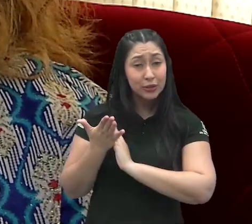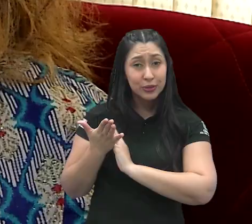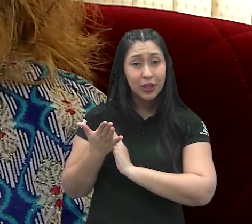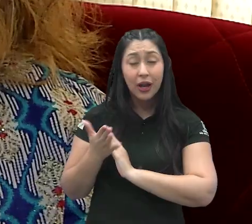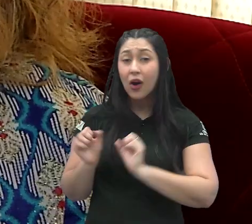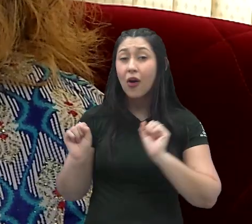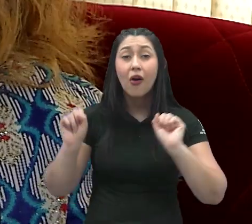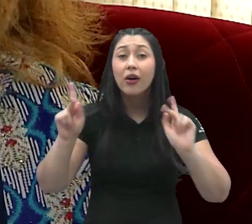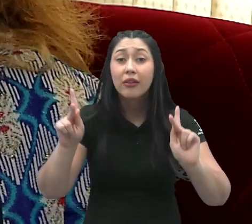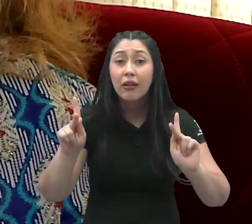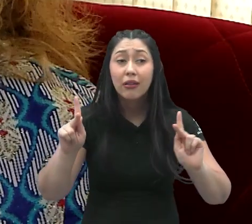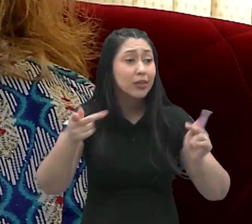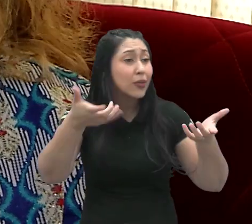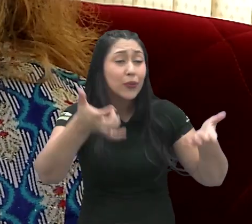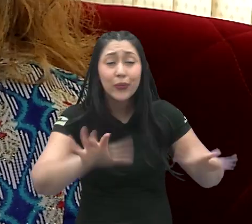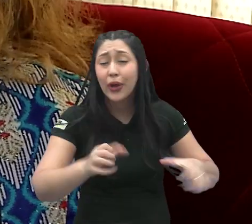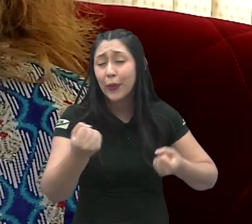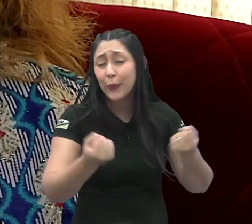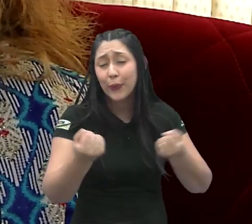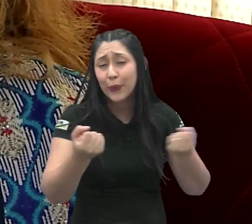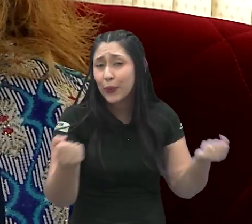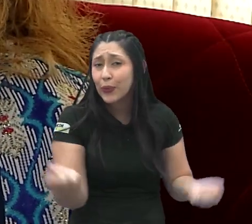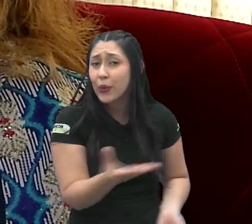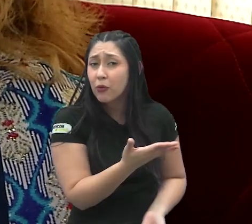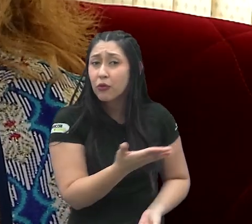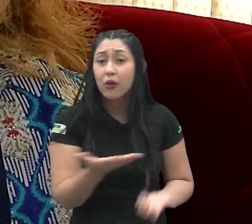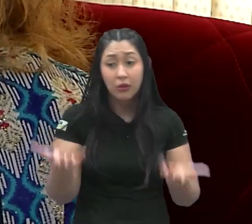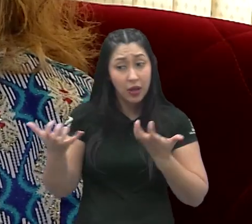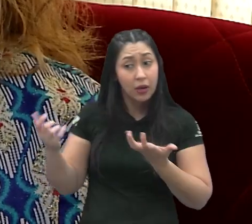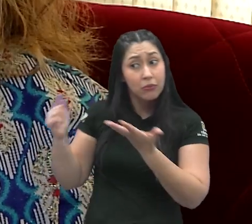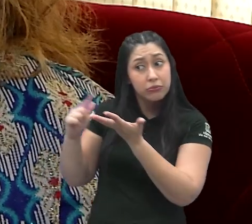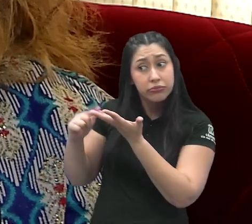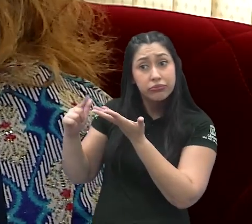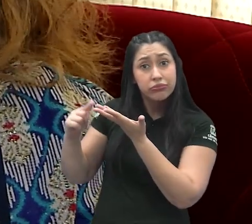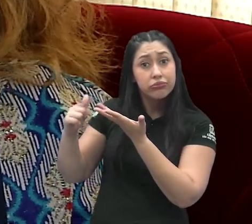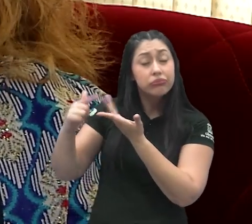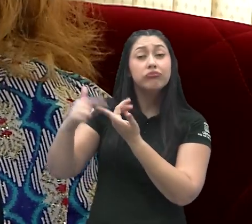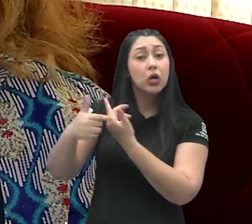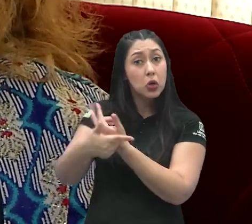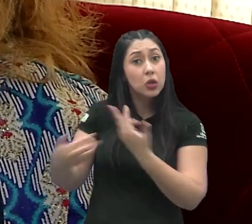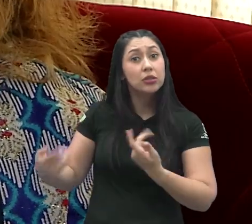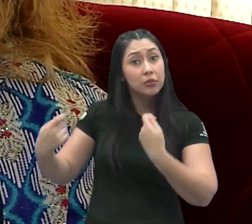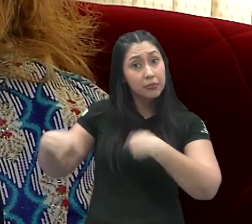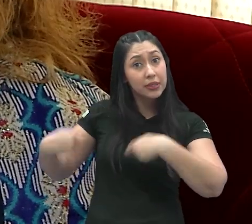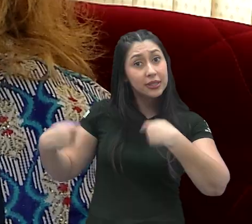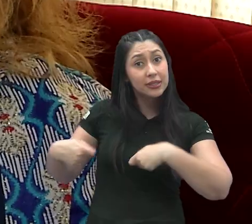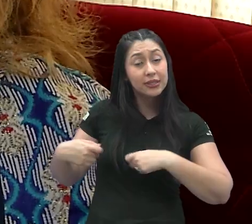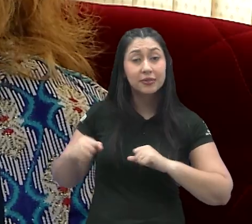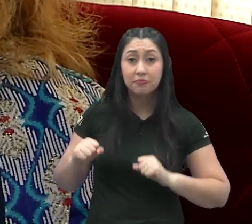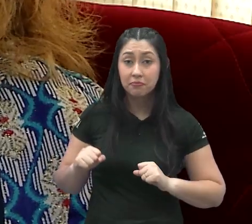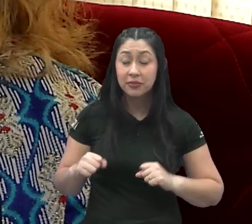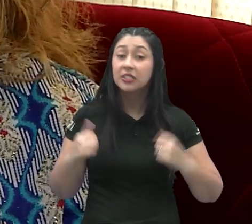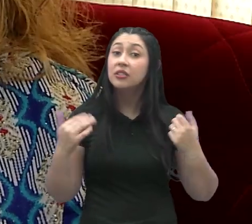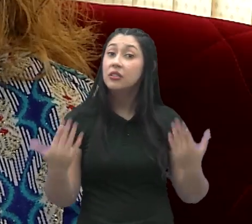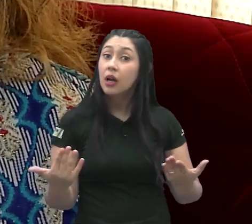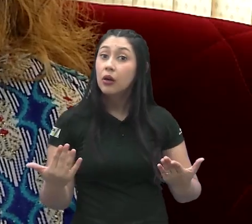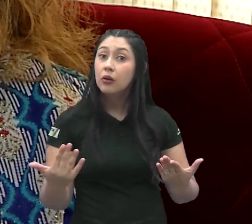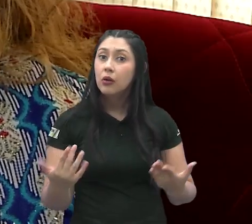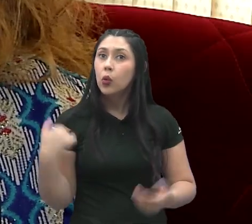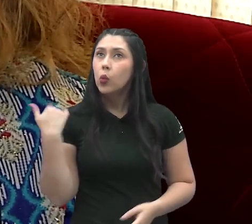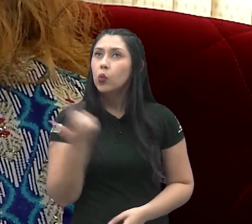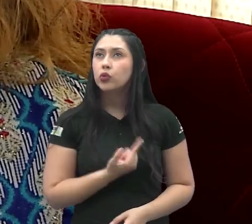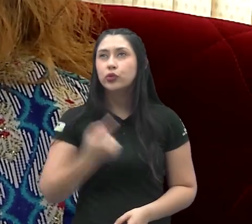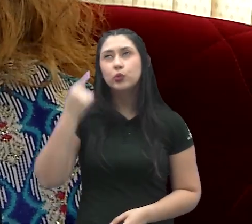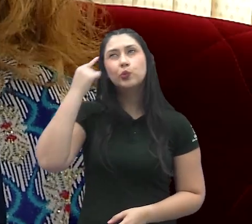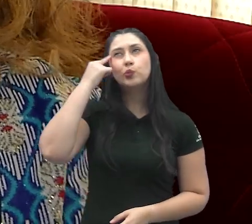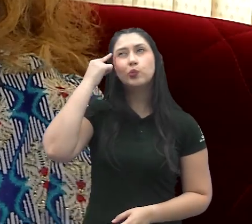atende às minhas necessidades. Então, essa não vai ser minha meta. Minha meta serão outras, baseadas na minha necessidade. Então, quando a gente